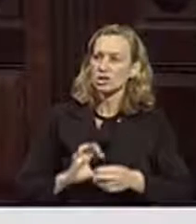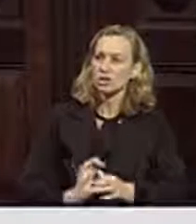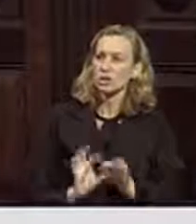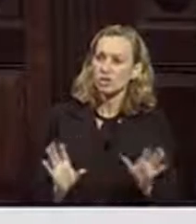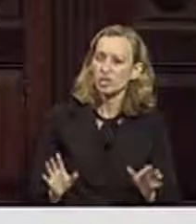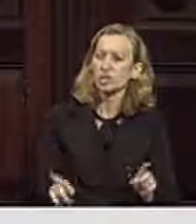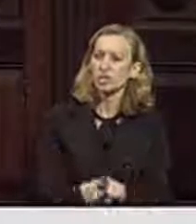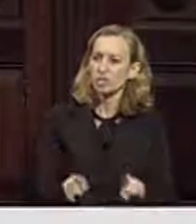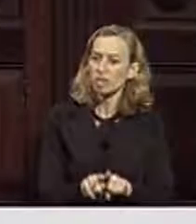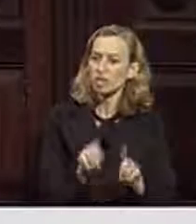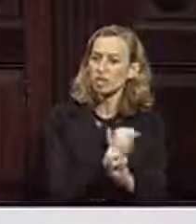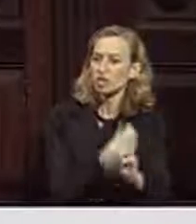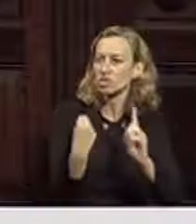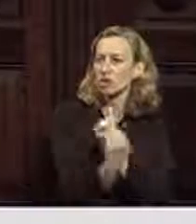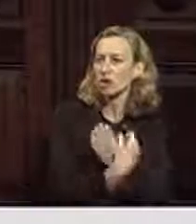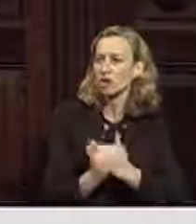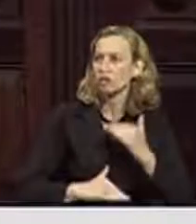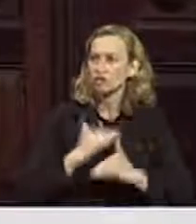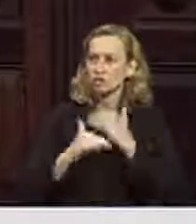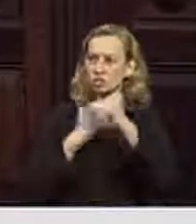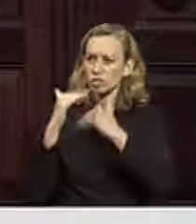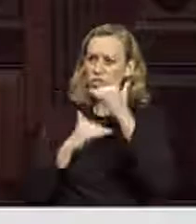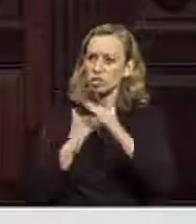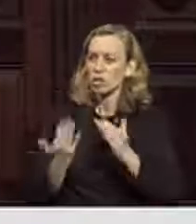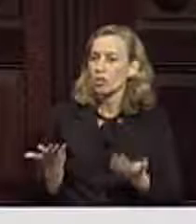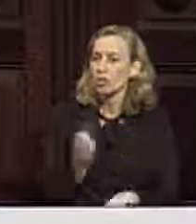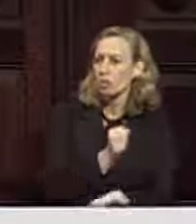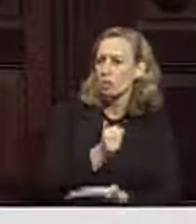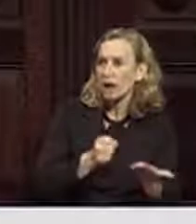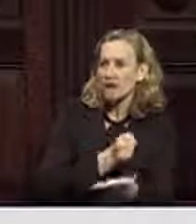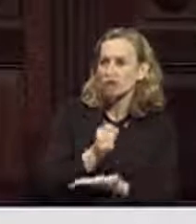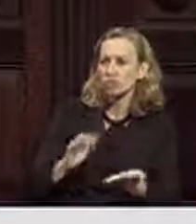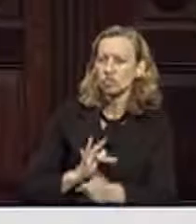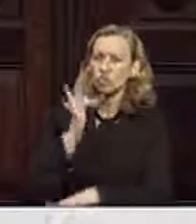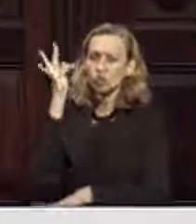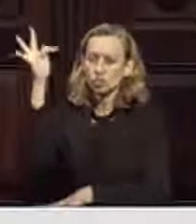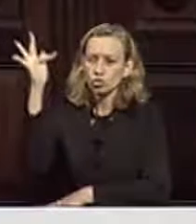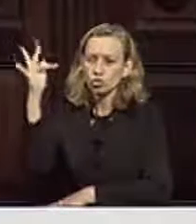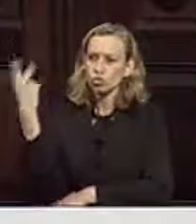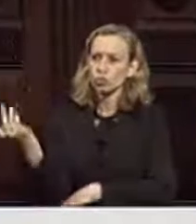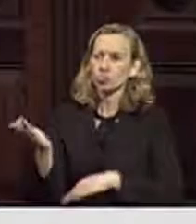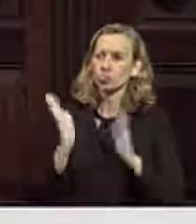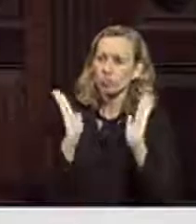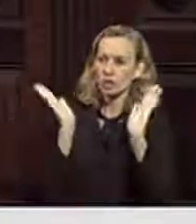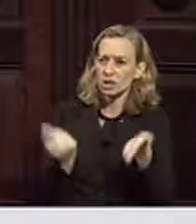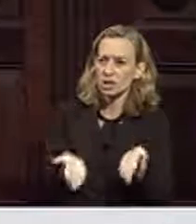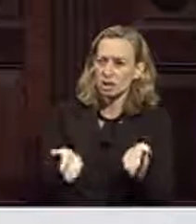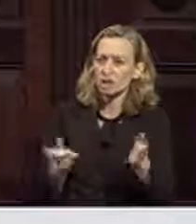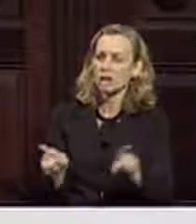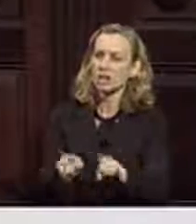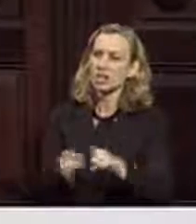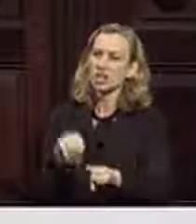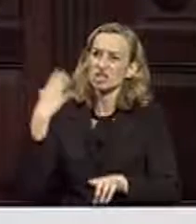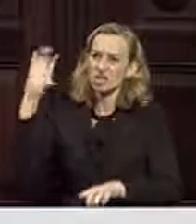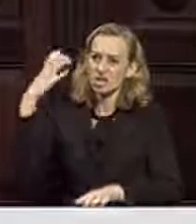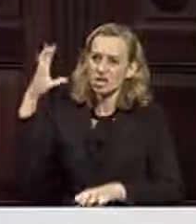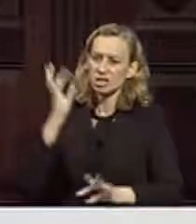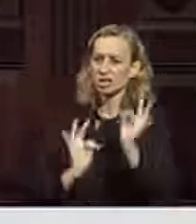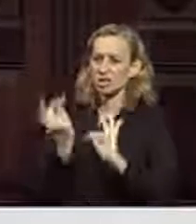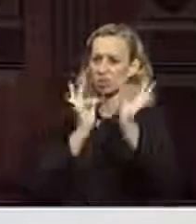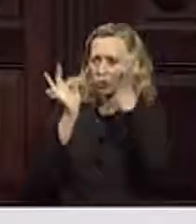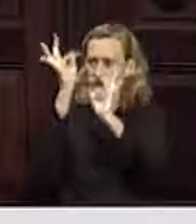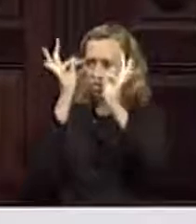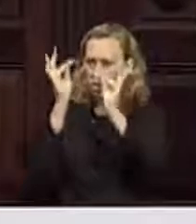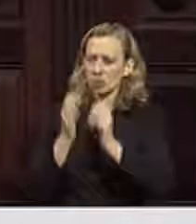desenvolvimento social com base num futuro que passa necessariamente no presente pela ciência e pela